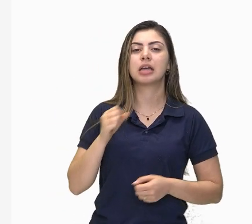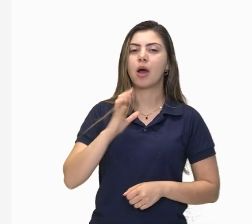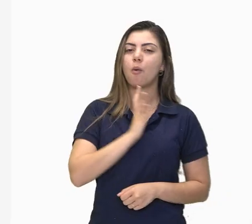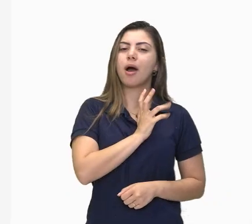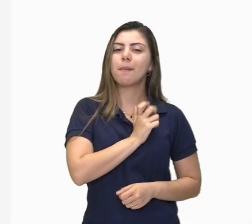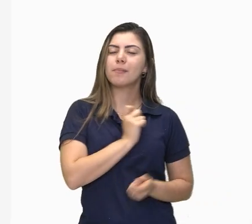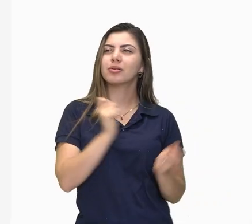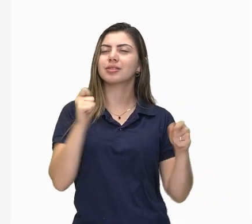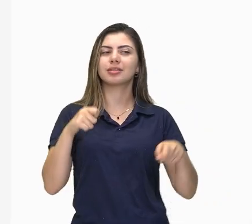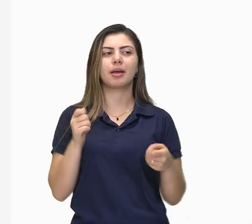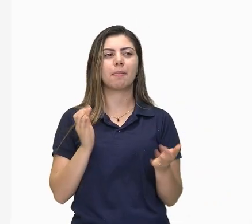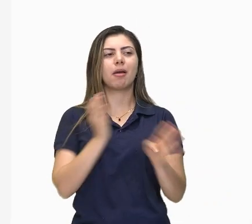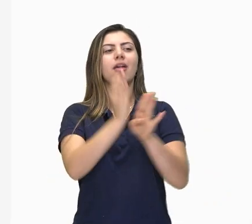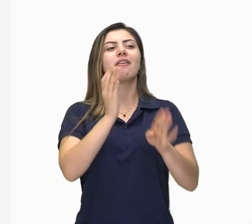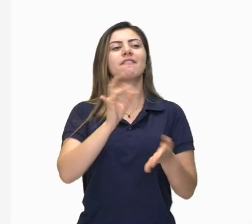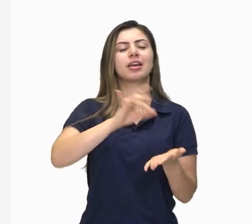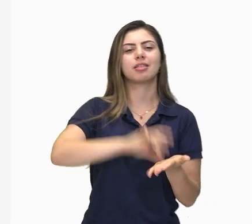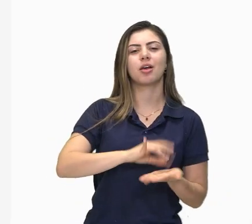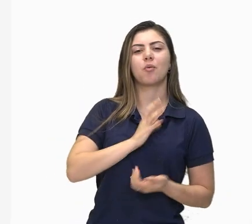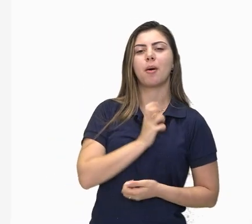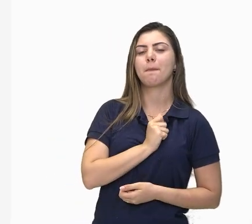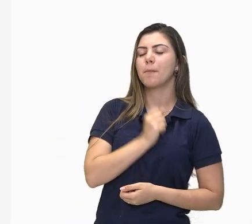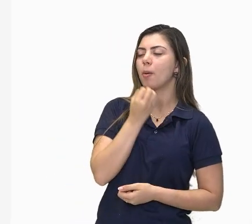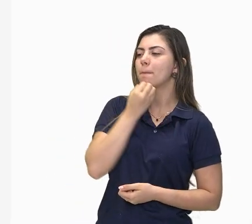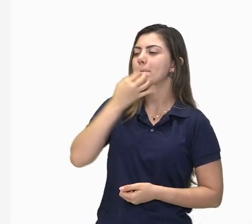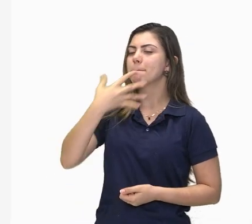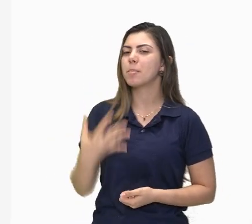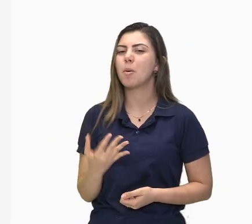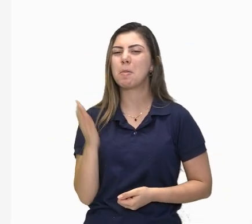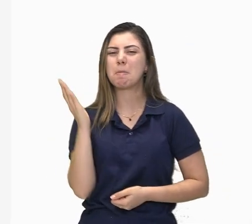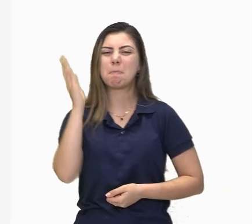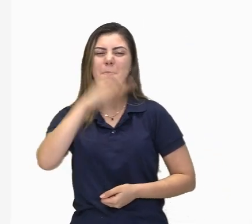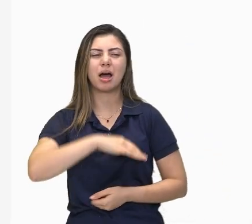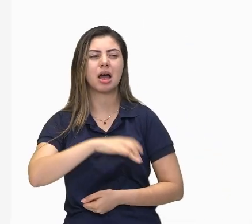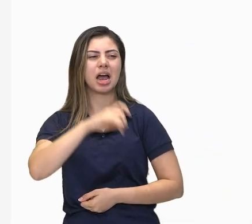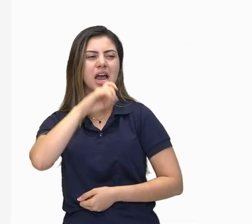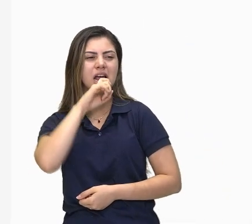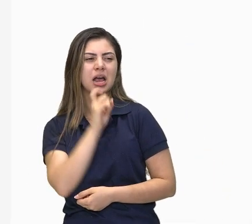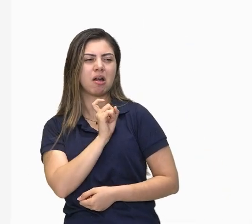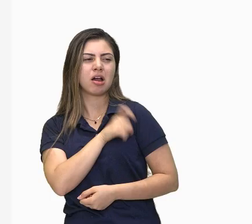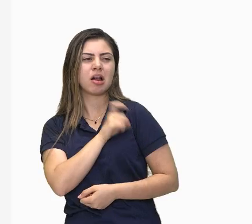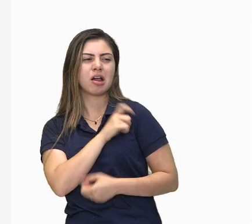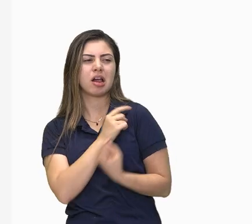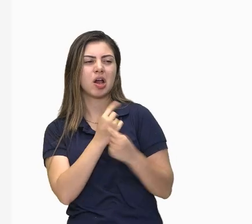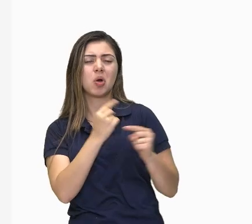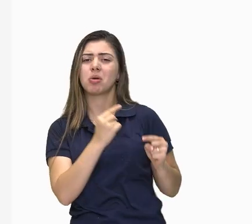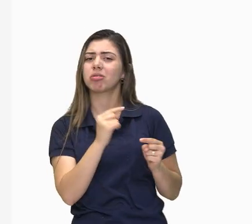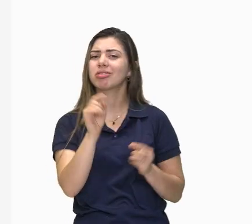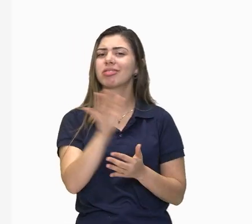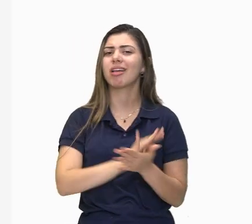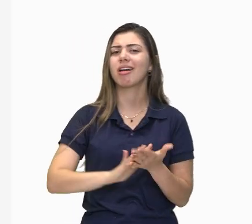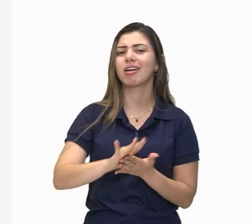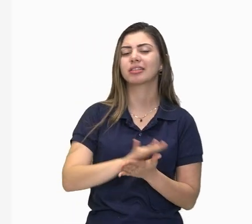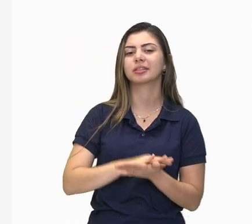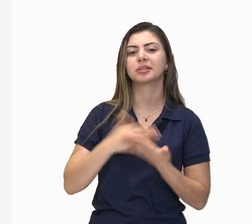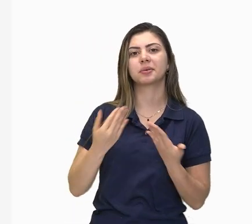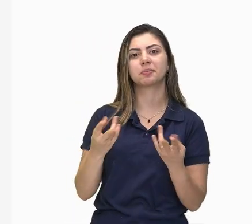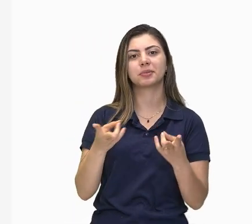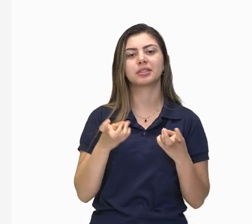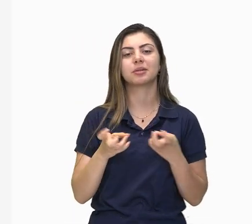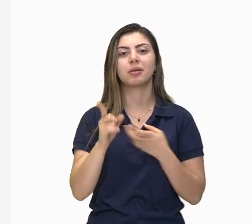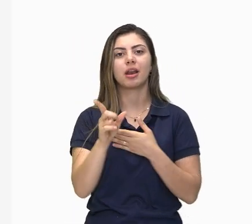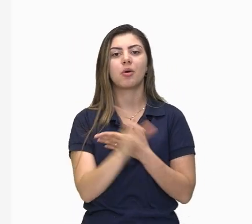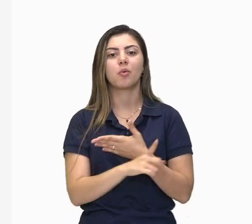que é verdade. O amor é bom, não quer o mal, não sente inveja ou envaidece. Aí o autor da música, né,